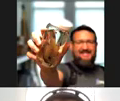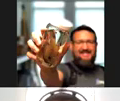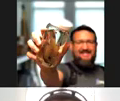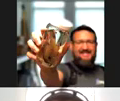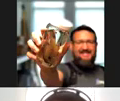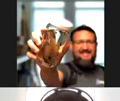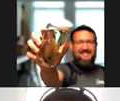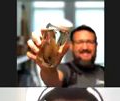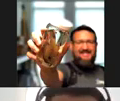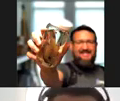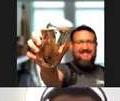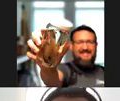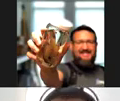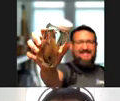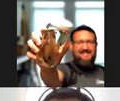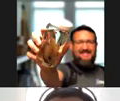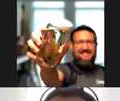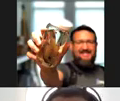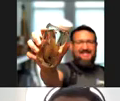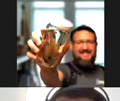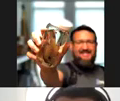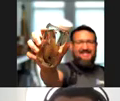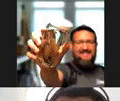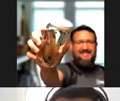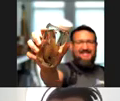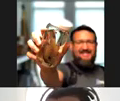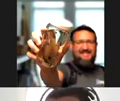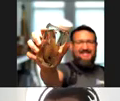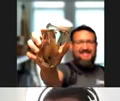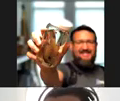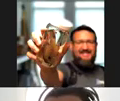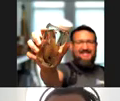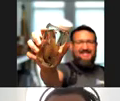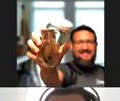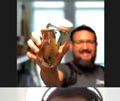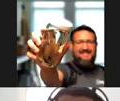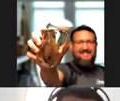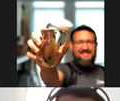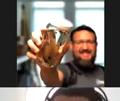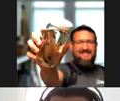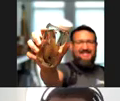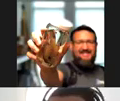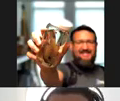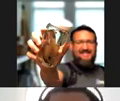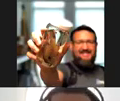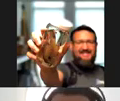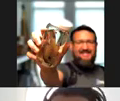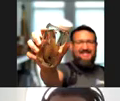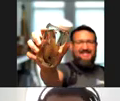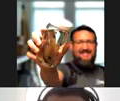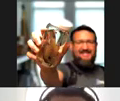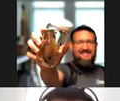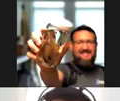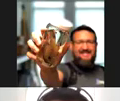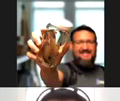E, em 2010, novamente, a gente lembra que não é tipo, então não tem mais modelo empírico, tá? A gente tem modelo empírico pra caramba, continua